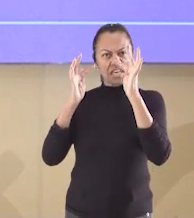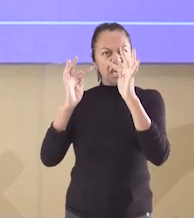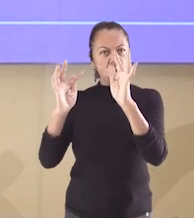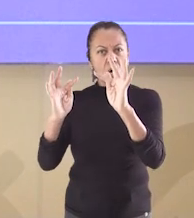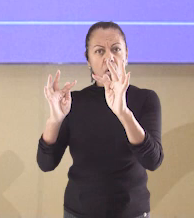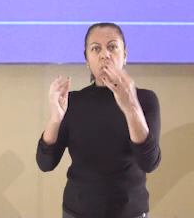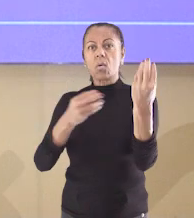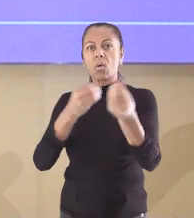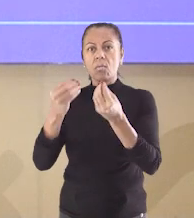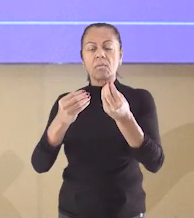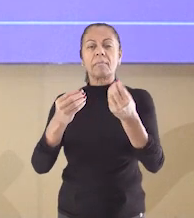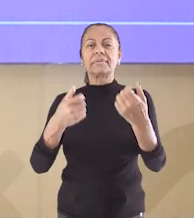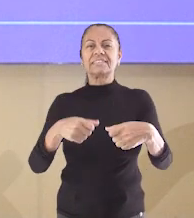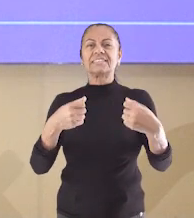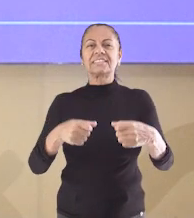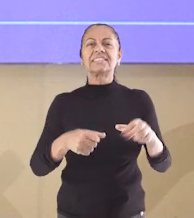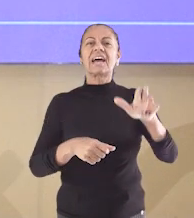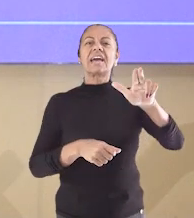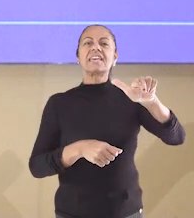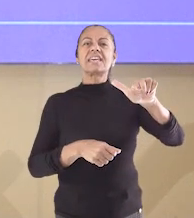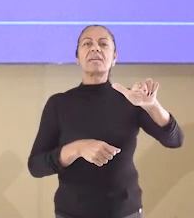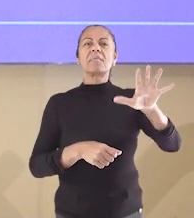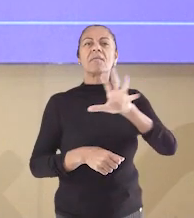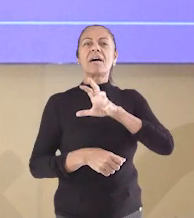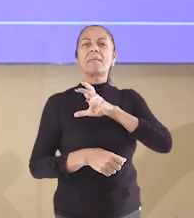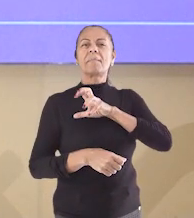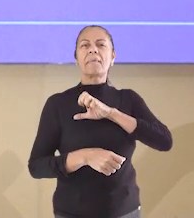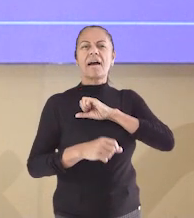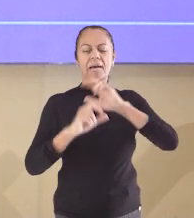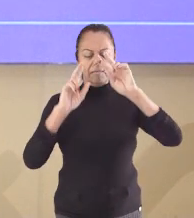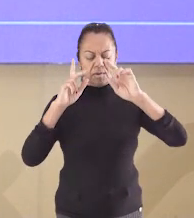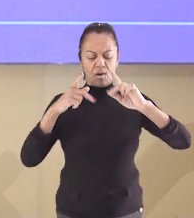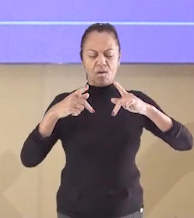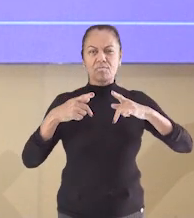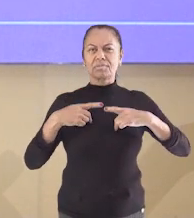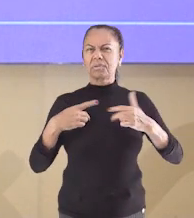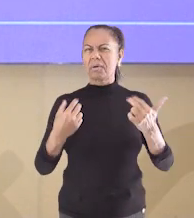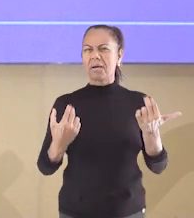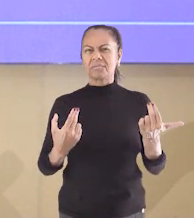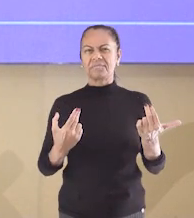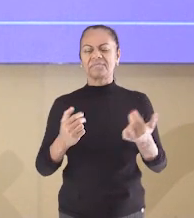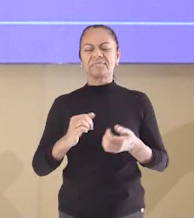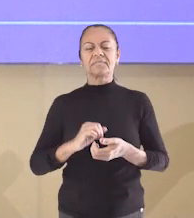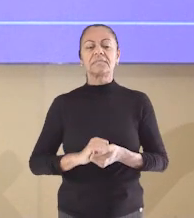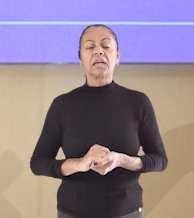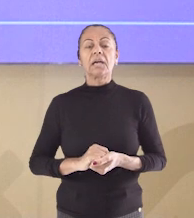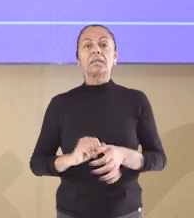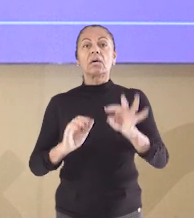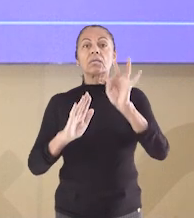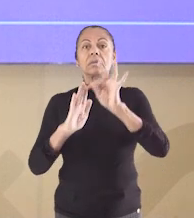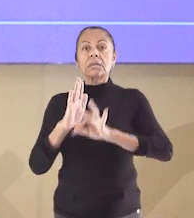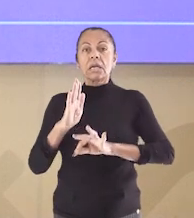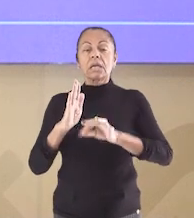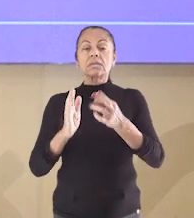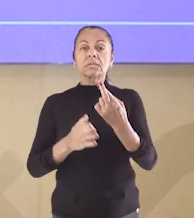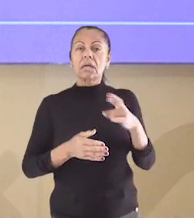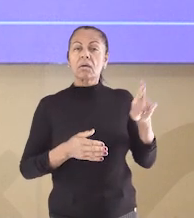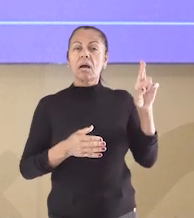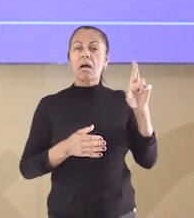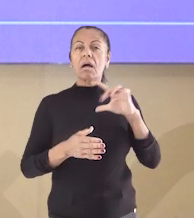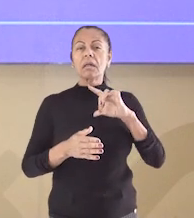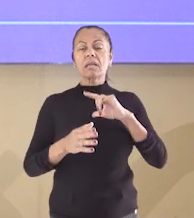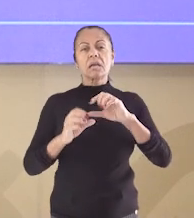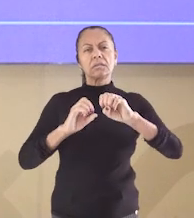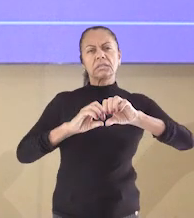mensagem muçulmana: ninguém pode ser um fiel até que ame o seu irmão como a